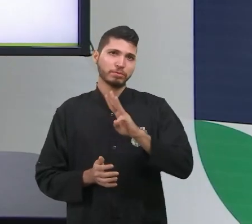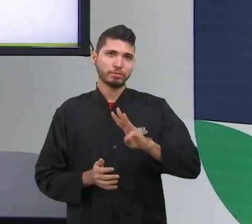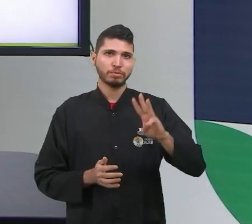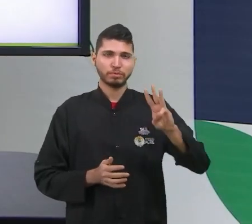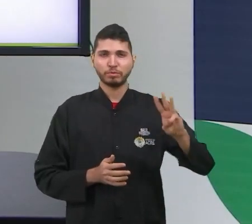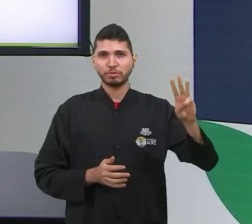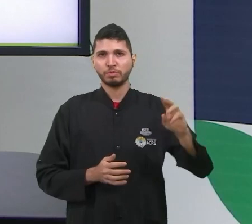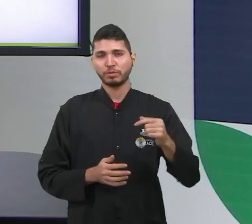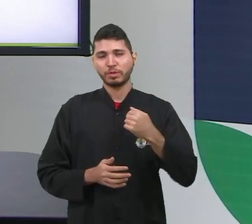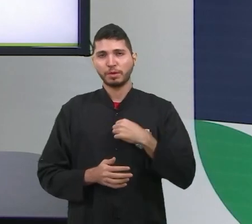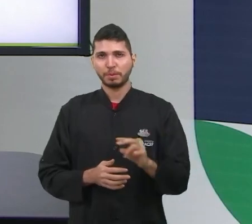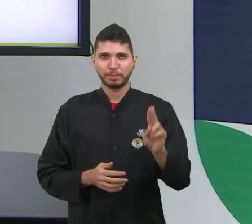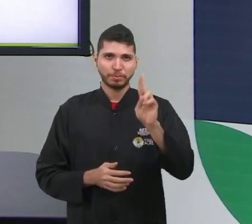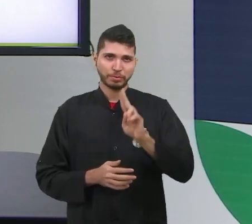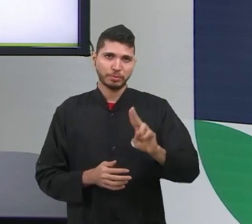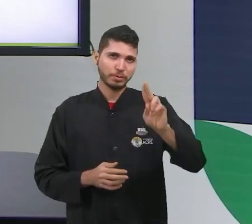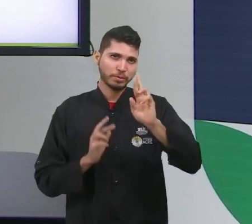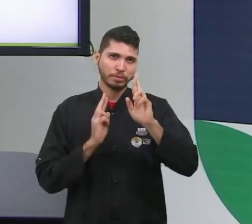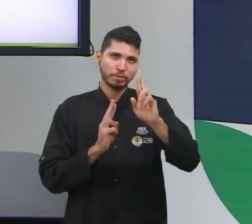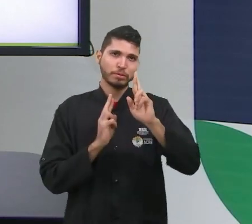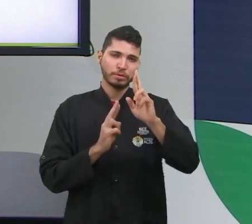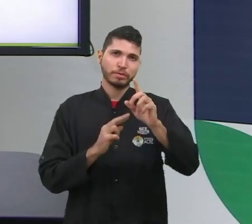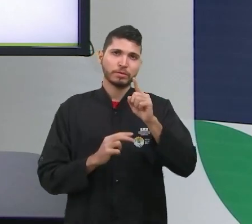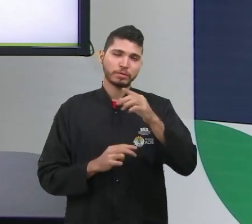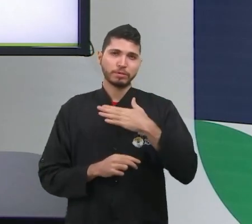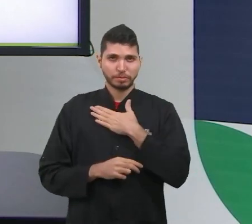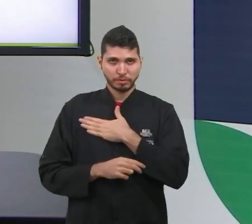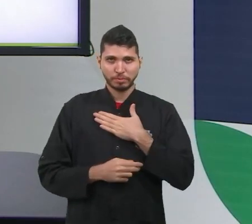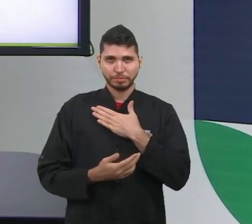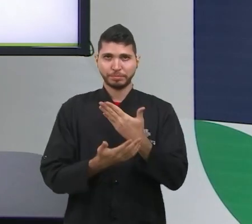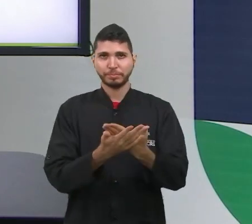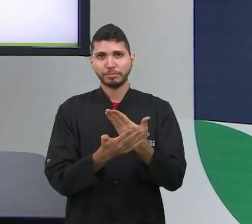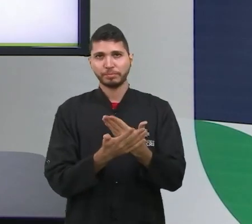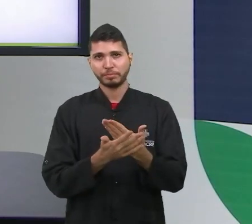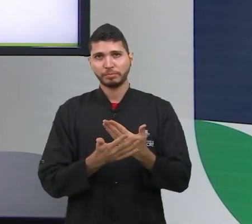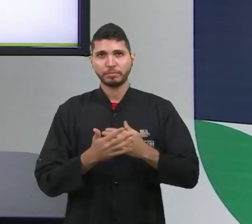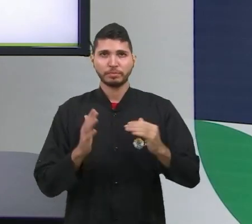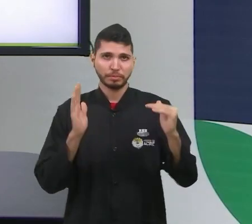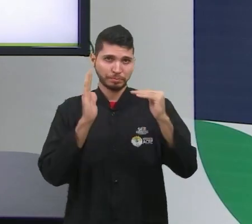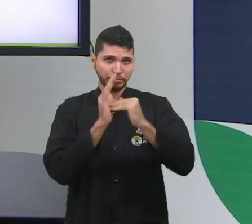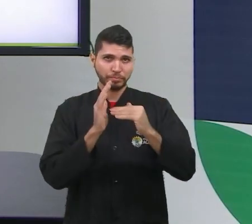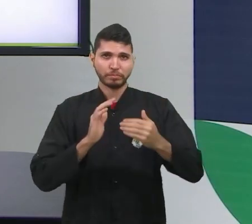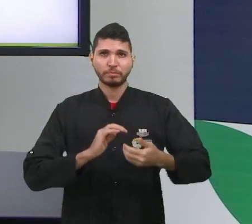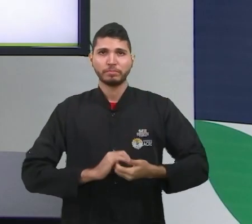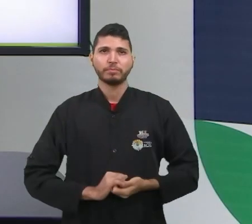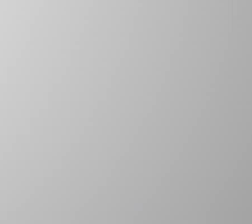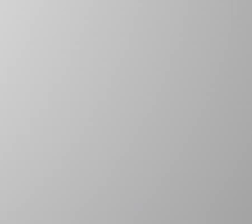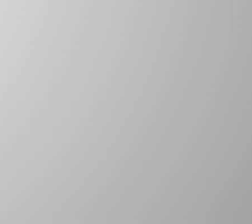atividades. Eu espero que vocês tenham gostado da aula e até mais.